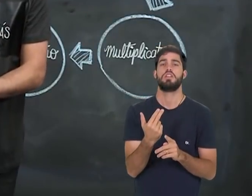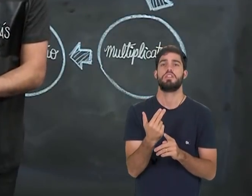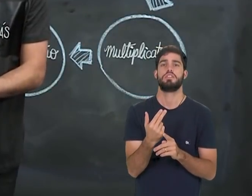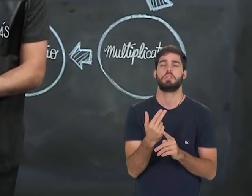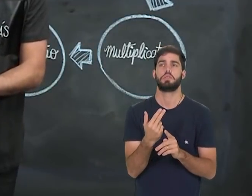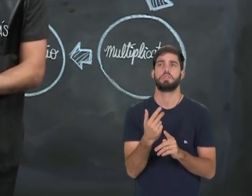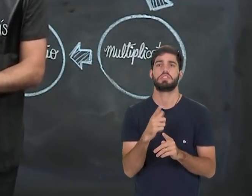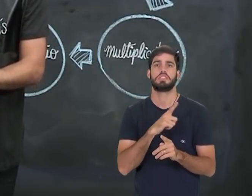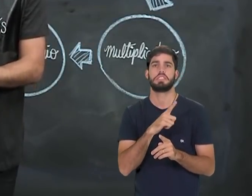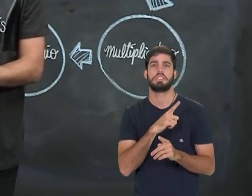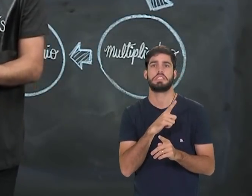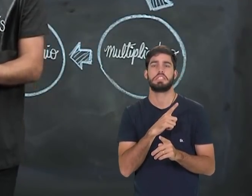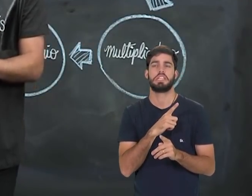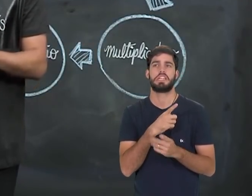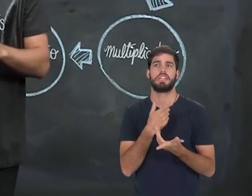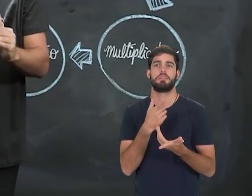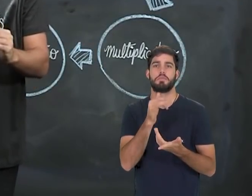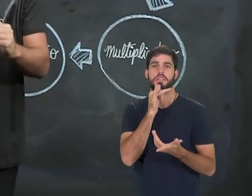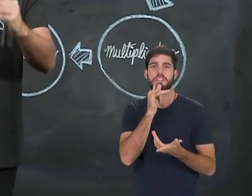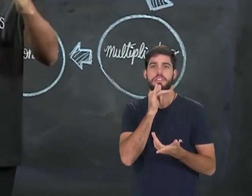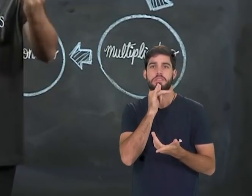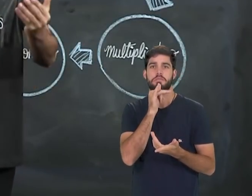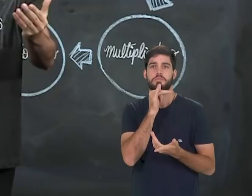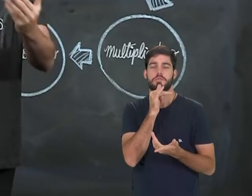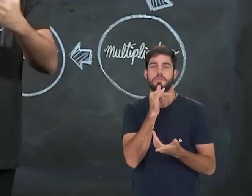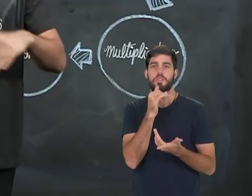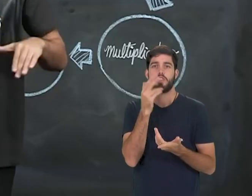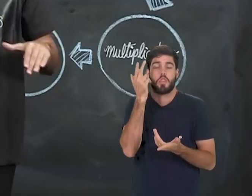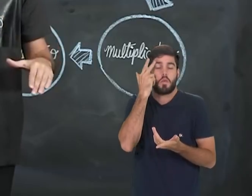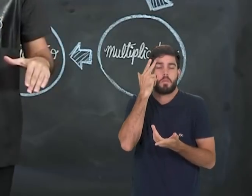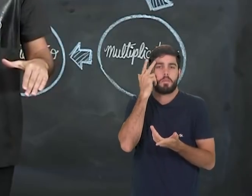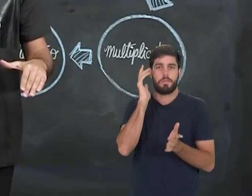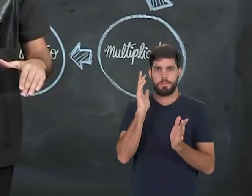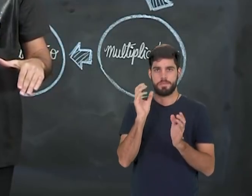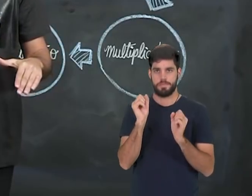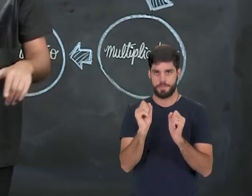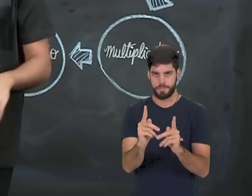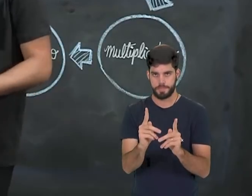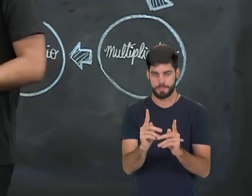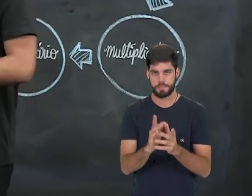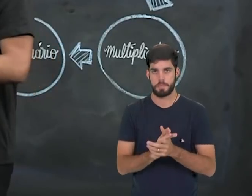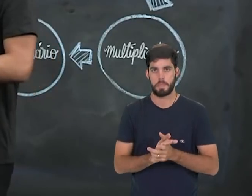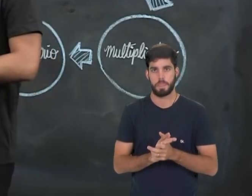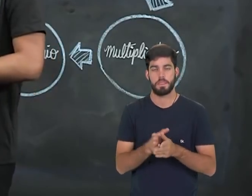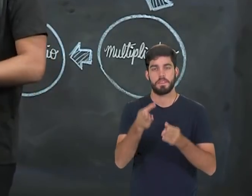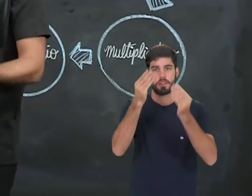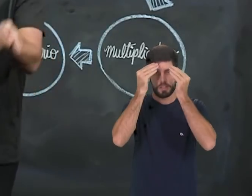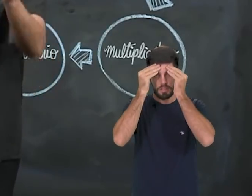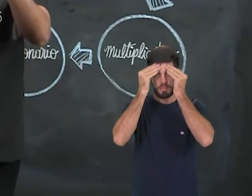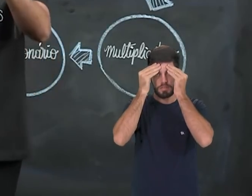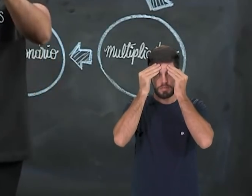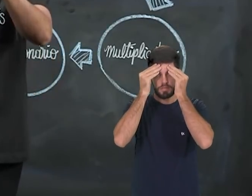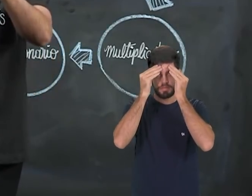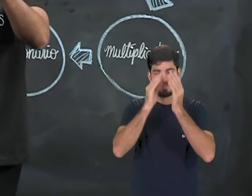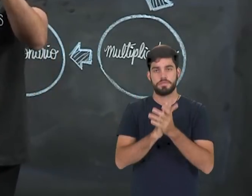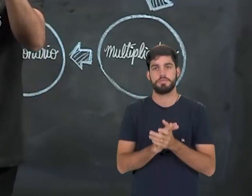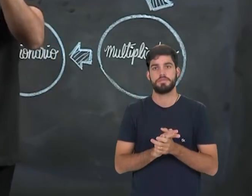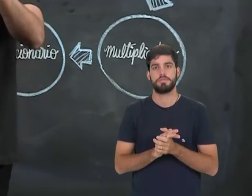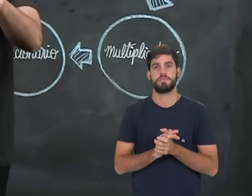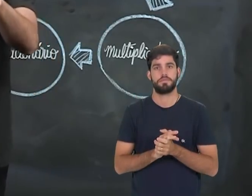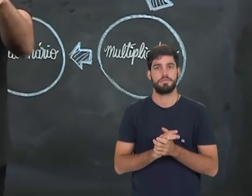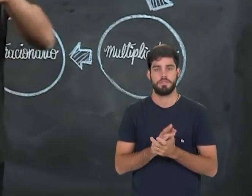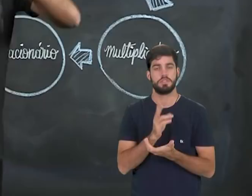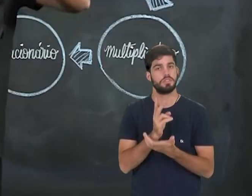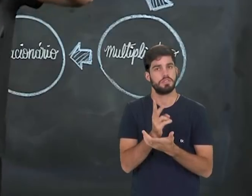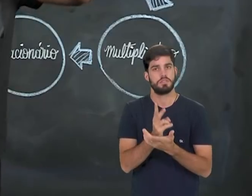que facilita essa distinção. Mas na língua portuguesa a gente faz a distinção entre masculino e feminino, ok? Mas guarda essa informação que o ambos também